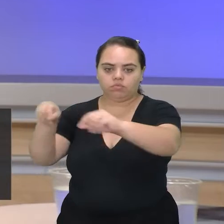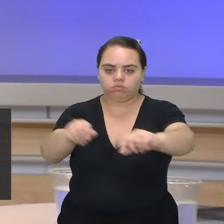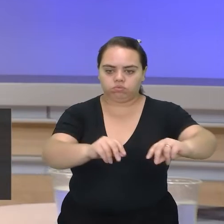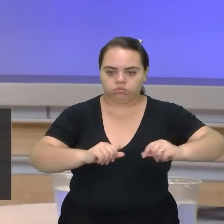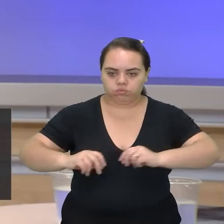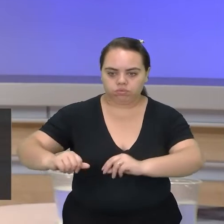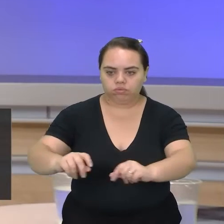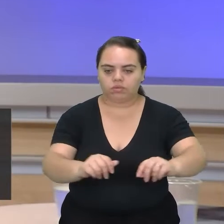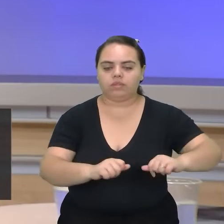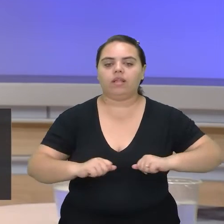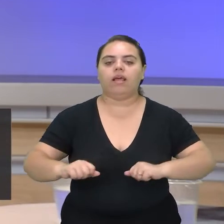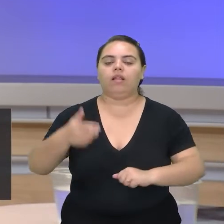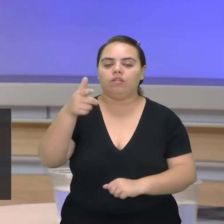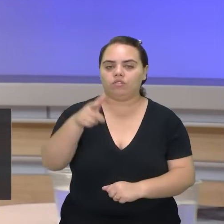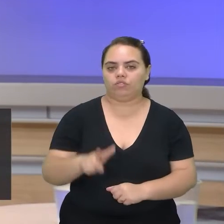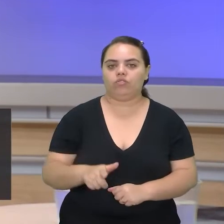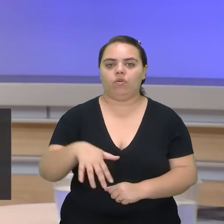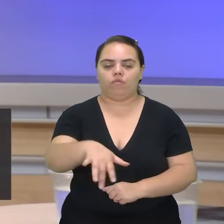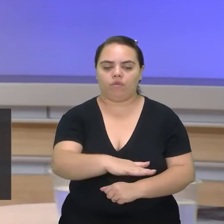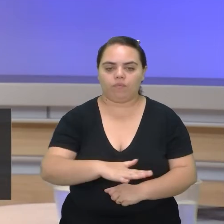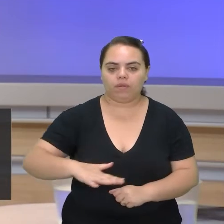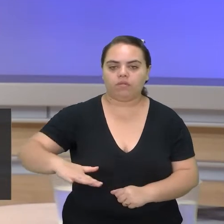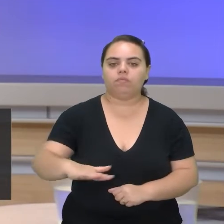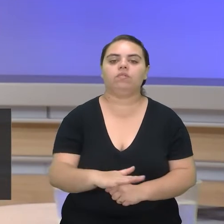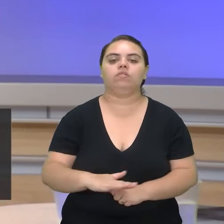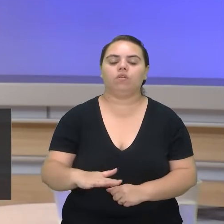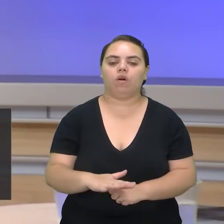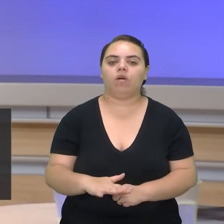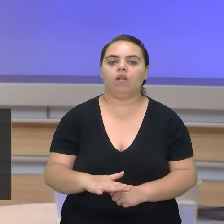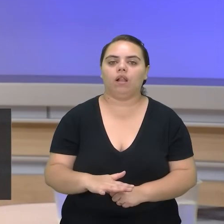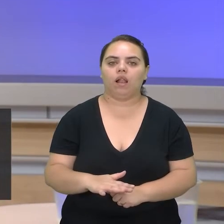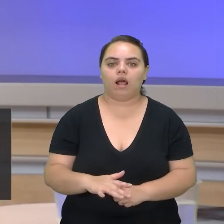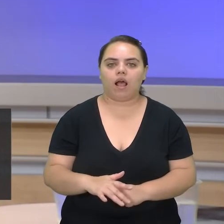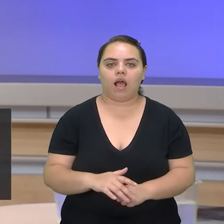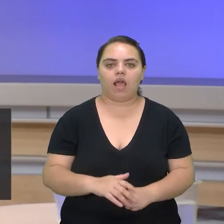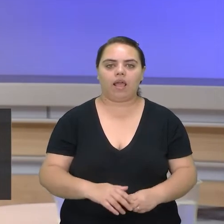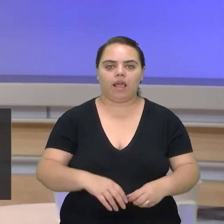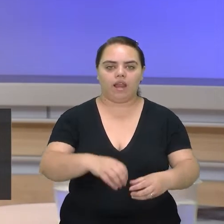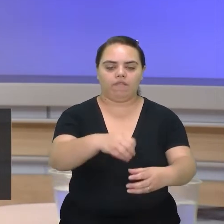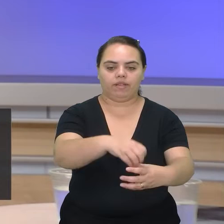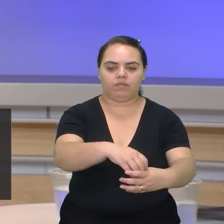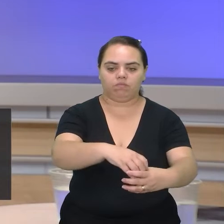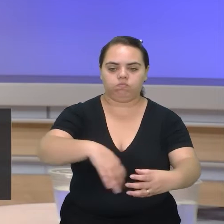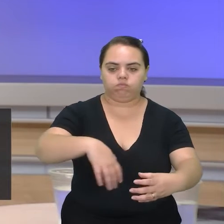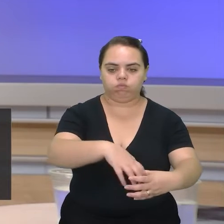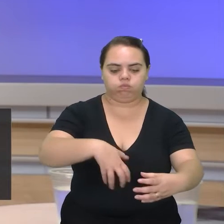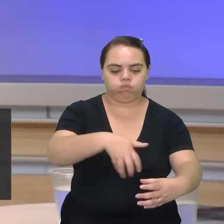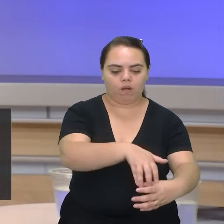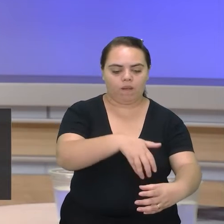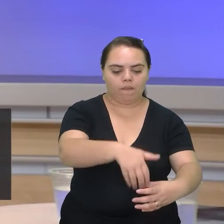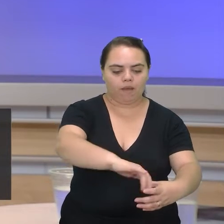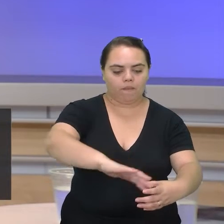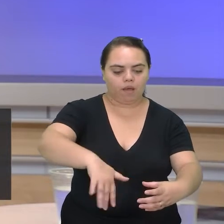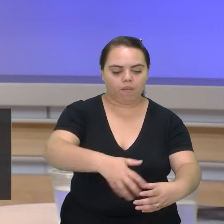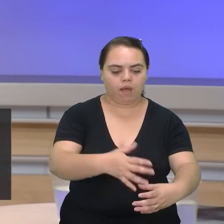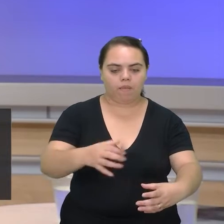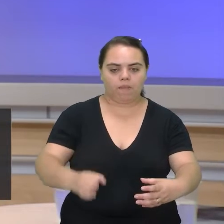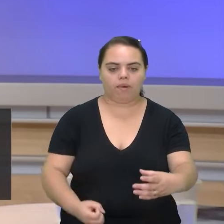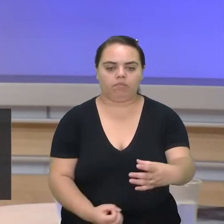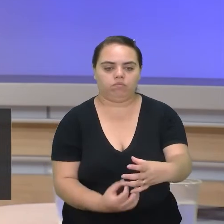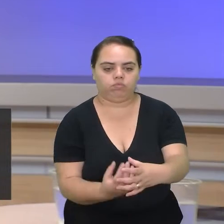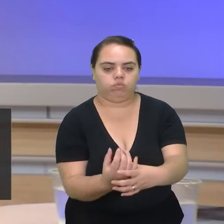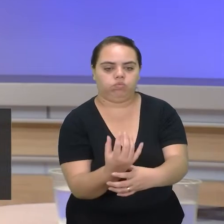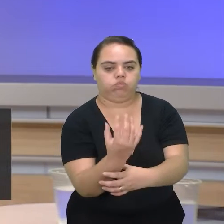gente revolve o solo novamente, leva adubo, abre os buracos e aí sim faz o plantio. Então, preparo do solo dentro desse